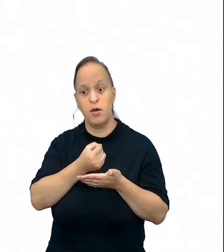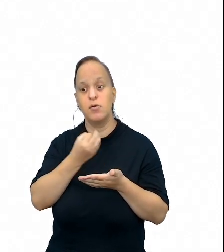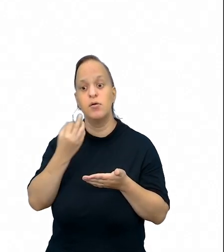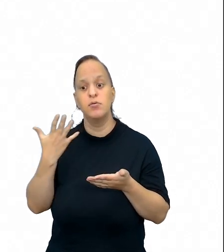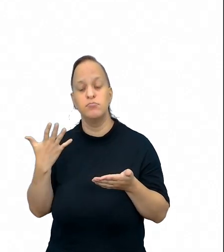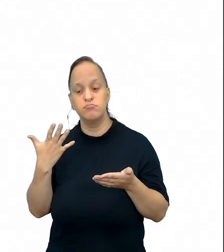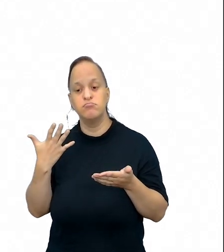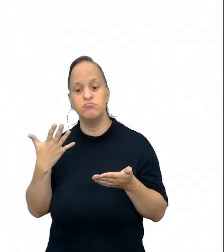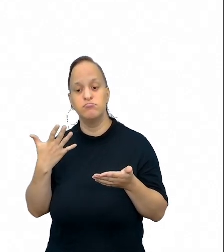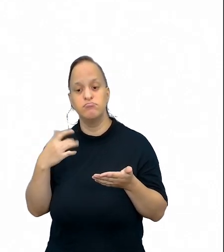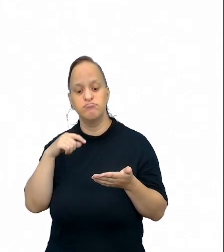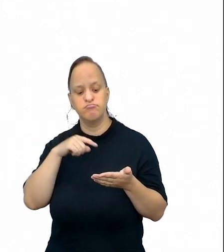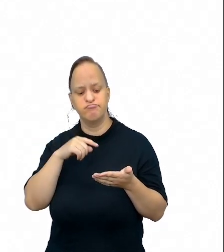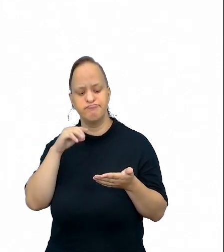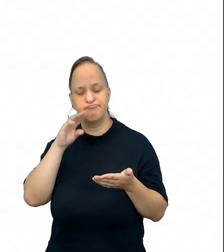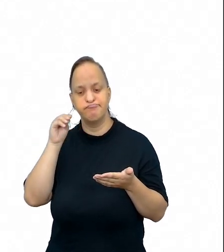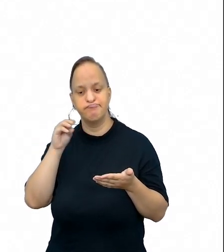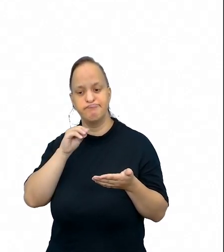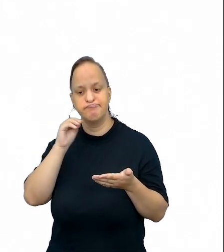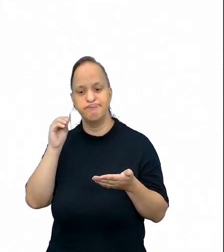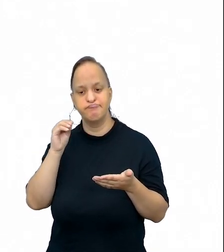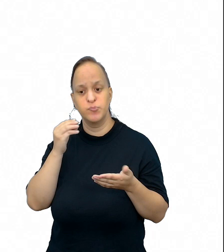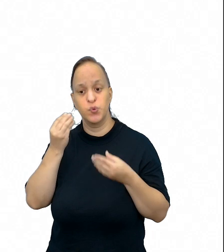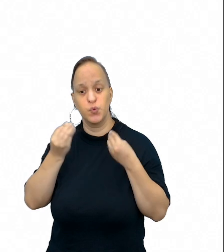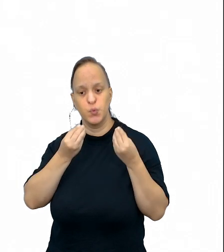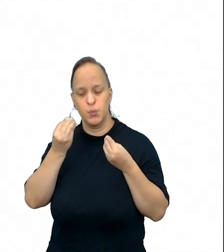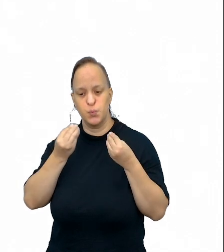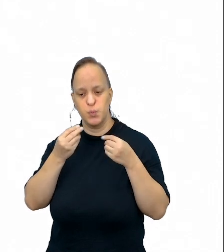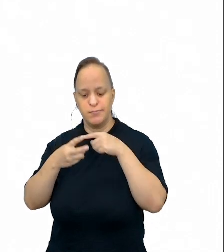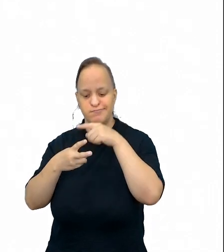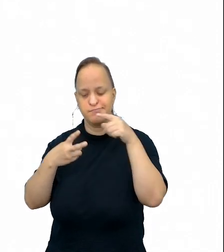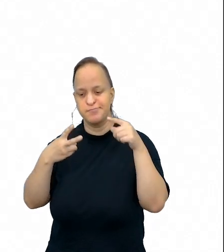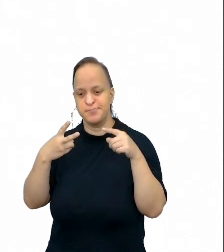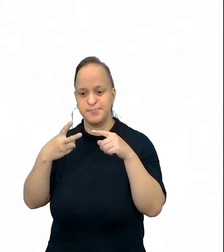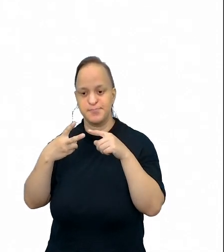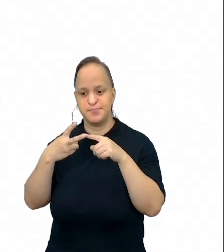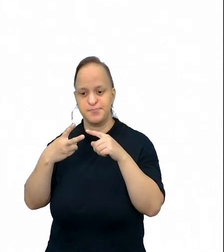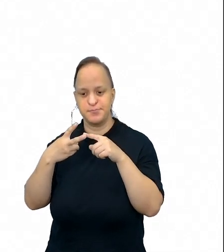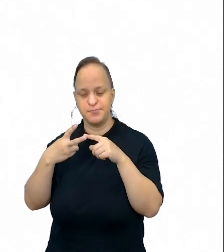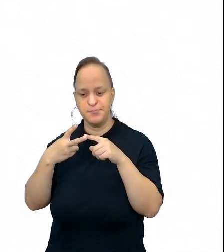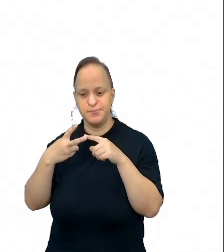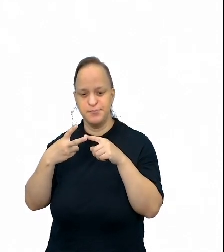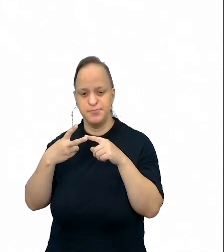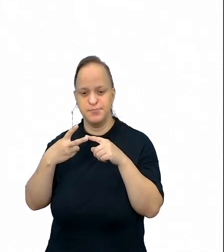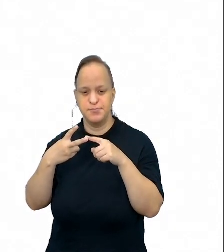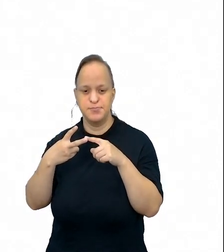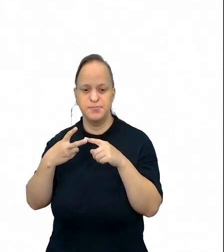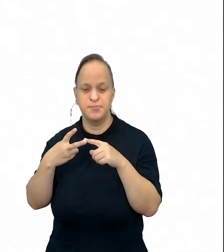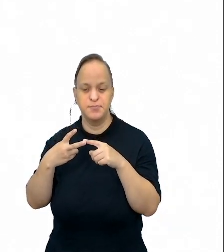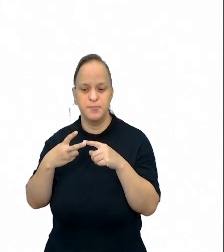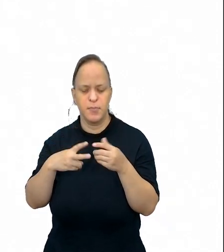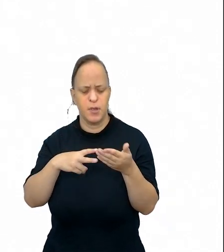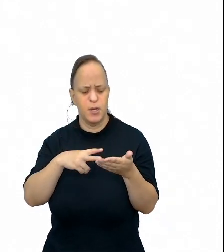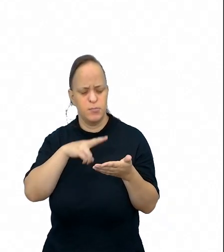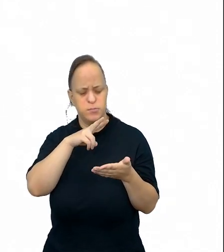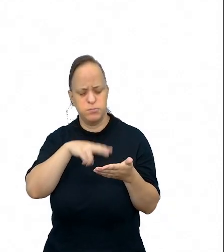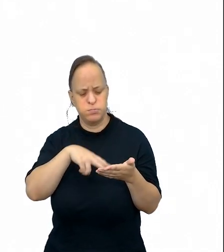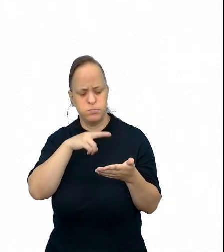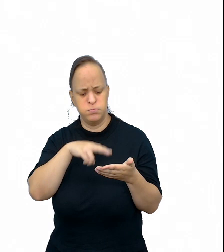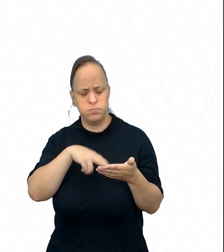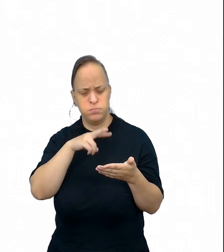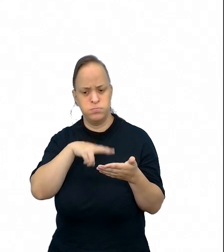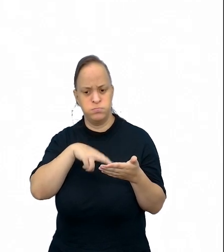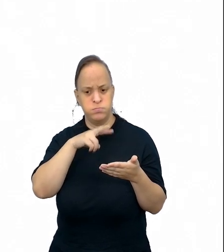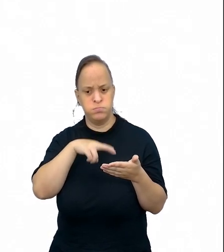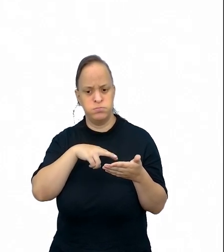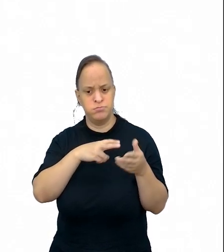presentes no romance. No segundo momento, há algumas propostas de análises de elementos da